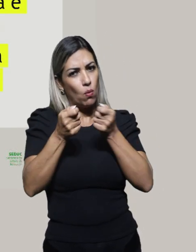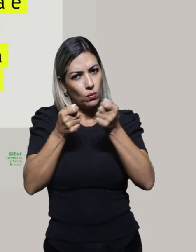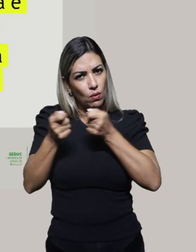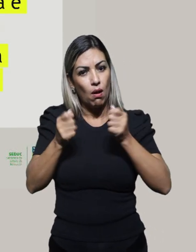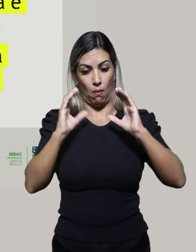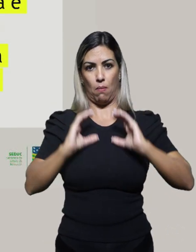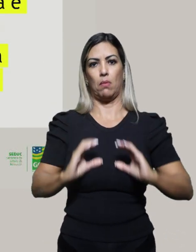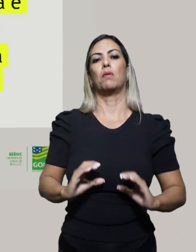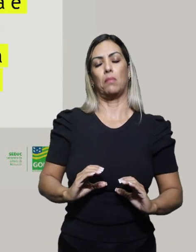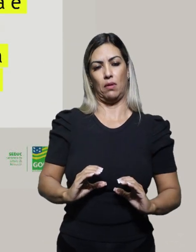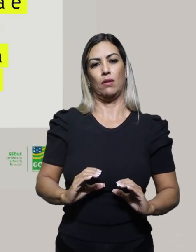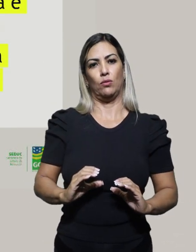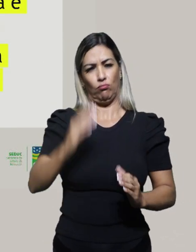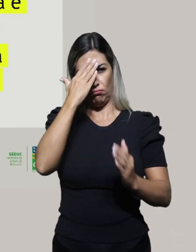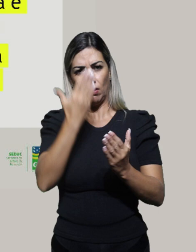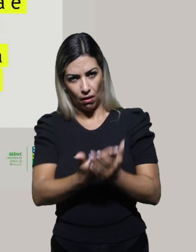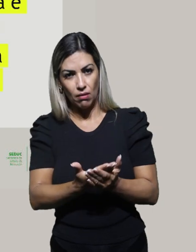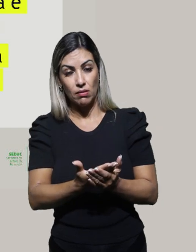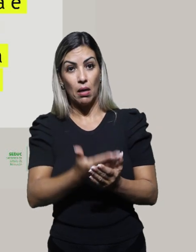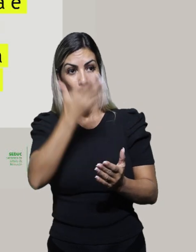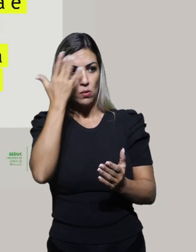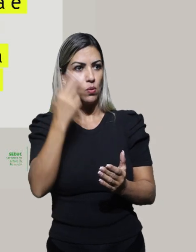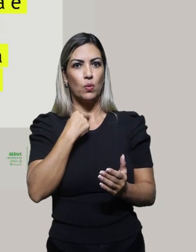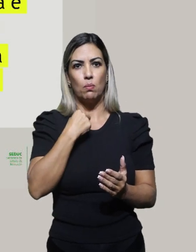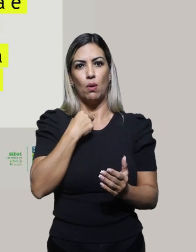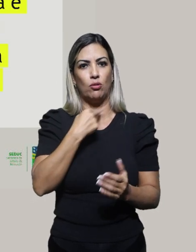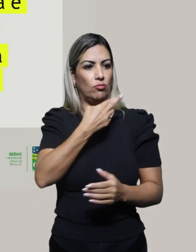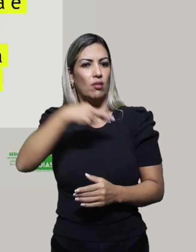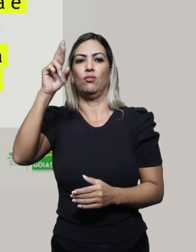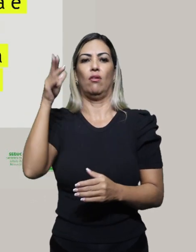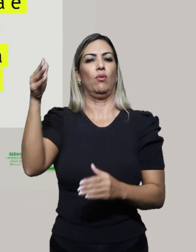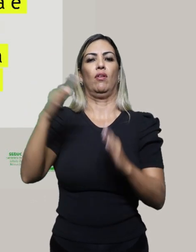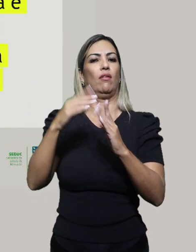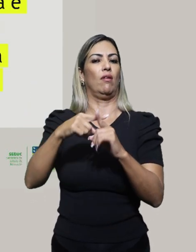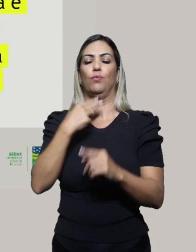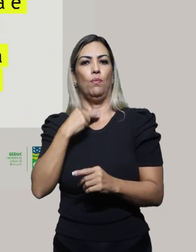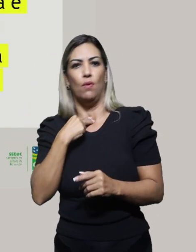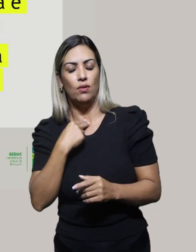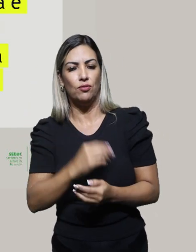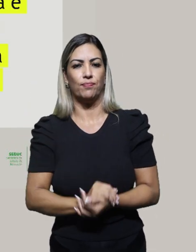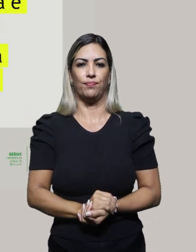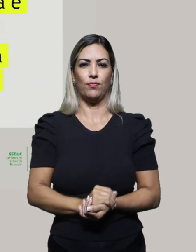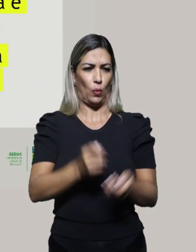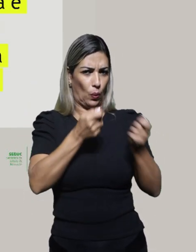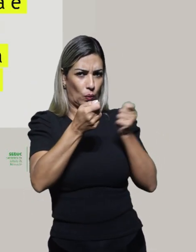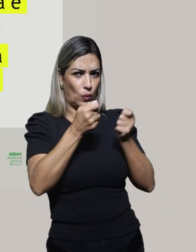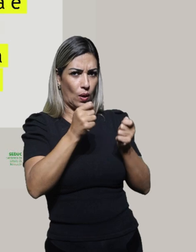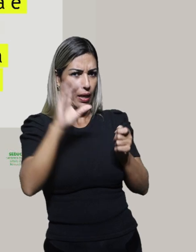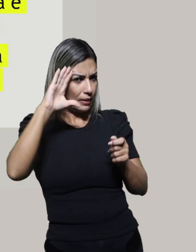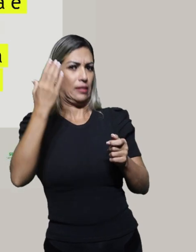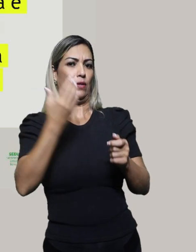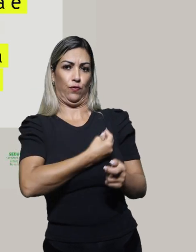controle, comportamentos, crença, a pessoa não pode nem exercer a religião que ela queria,